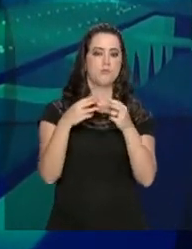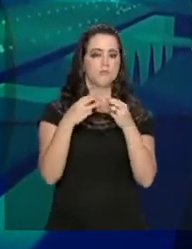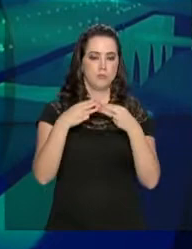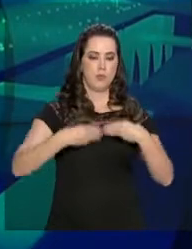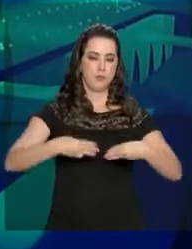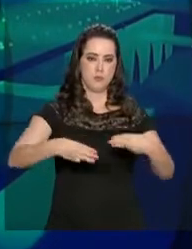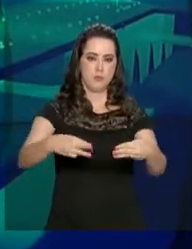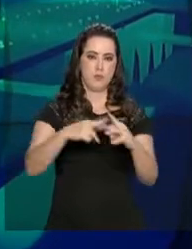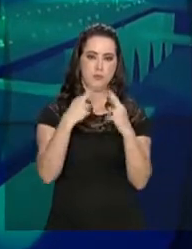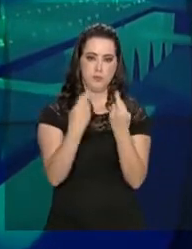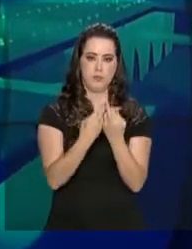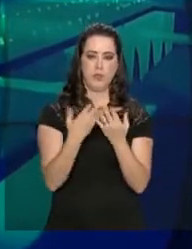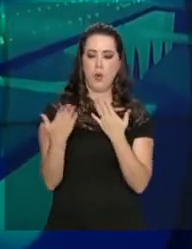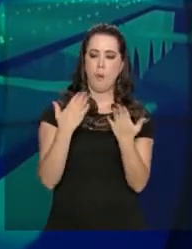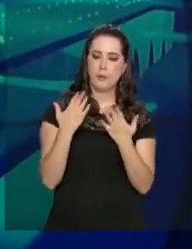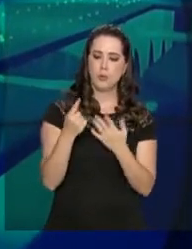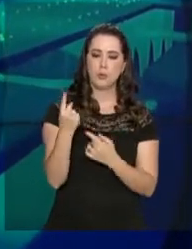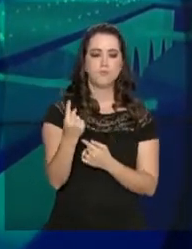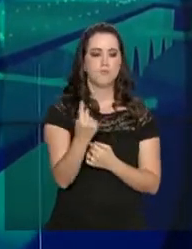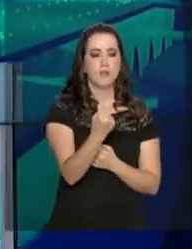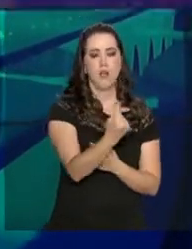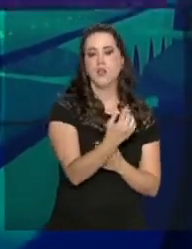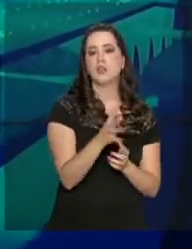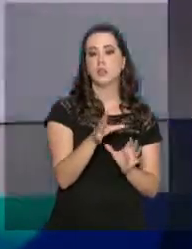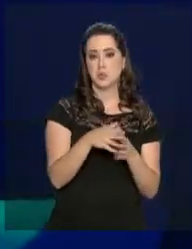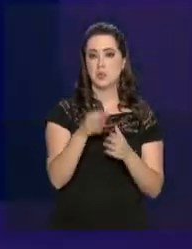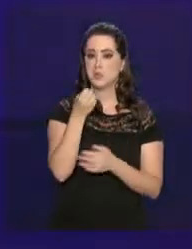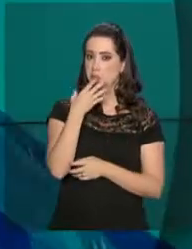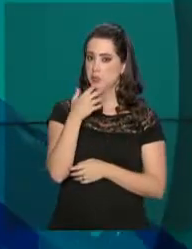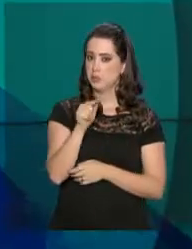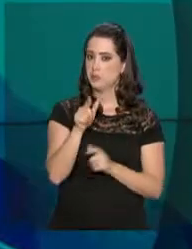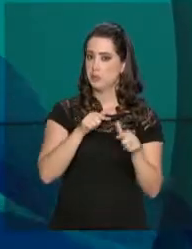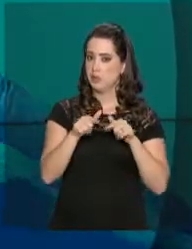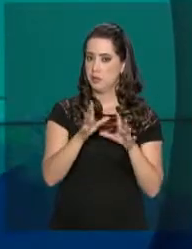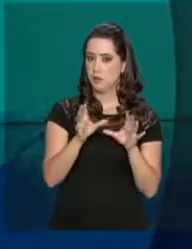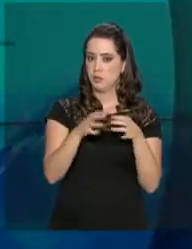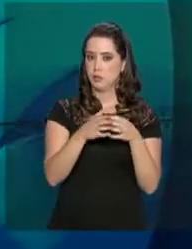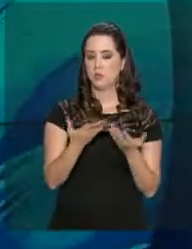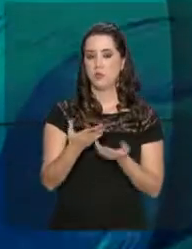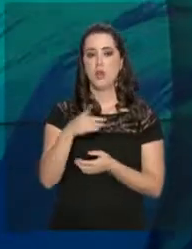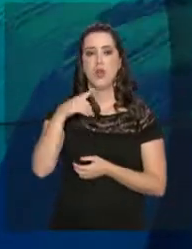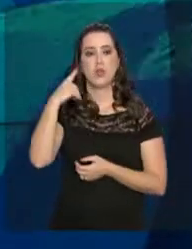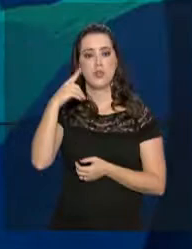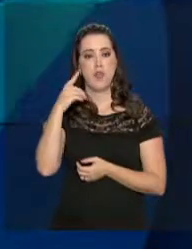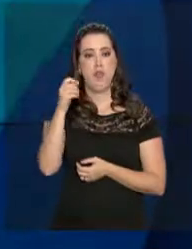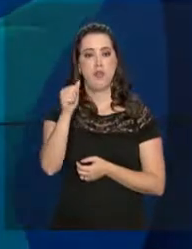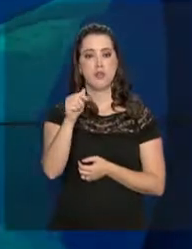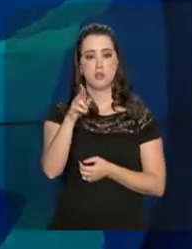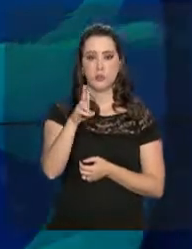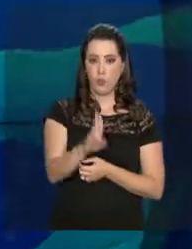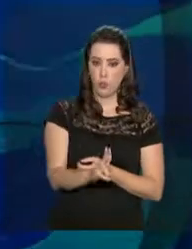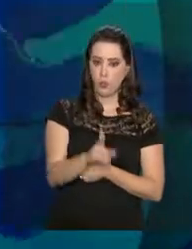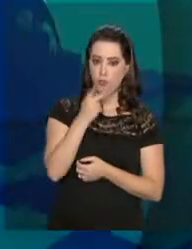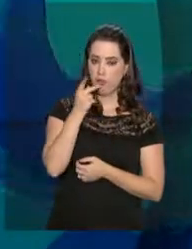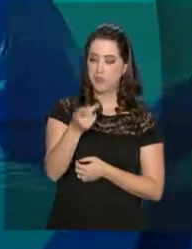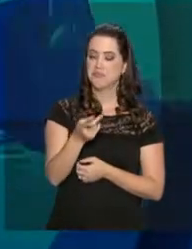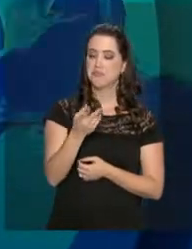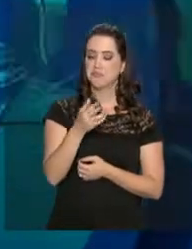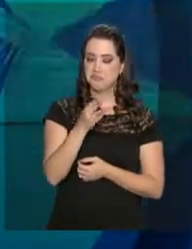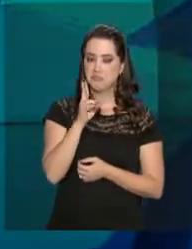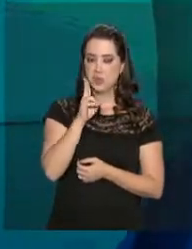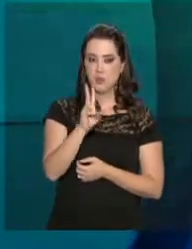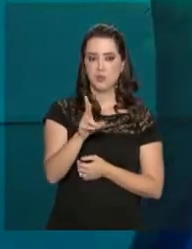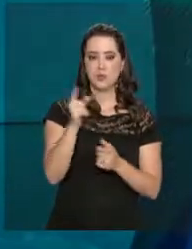de cada área e elogiou o trabalho da equipe a advogada geral da união greice mendonça reconheceu as dificuldades enfrentadas